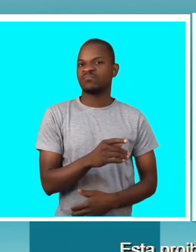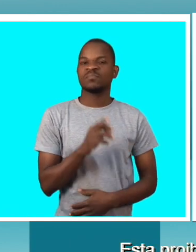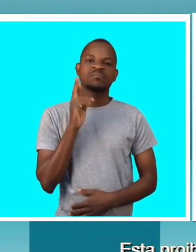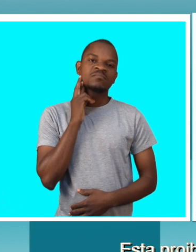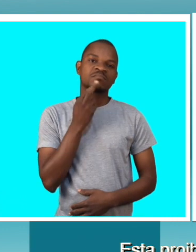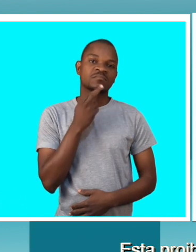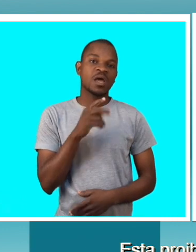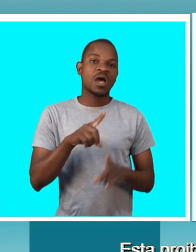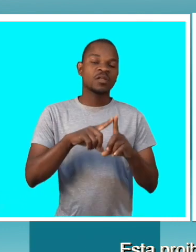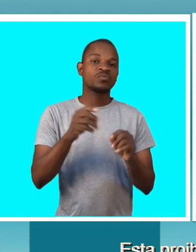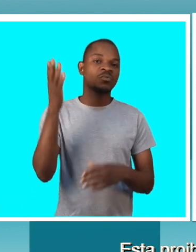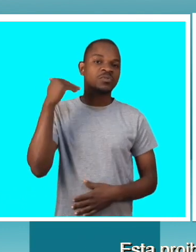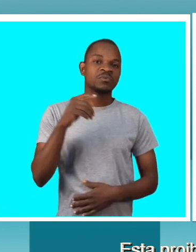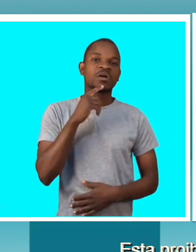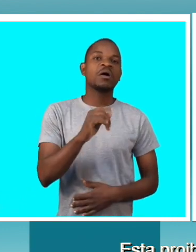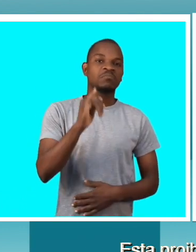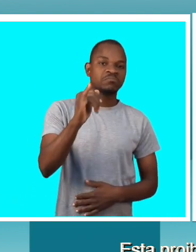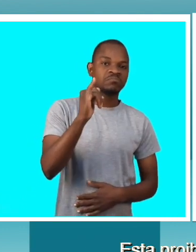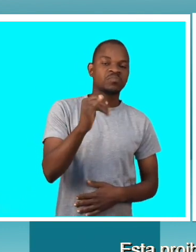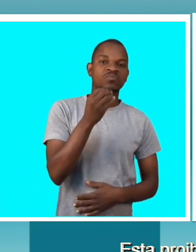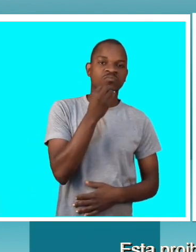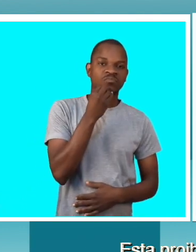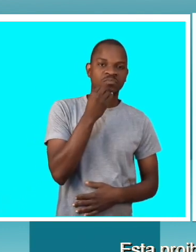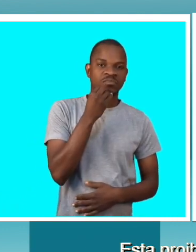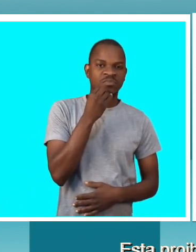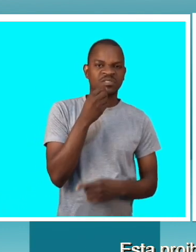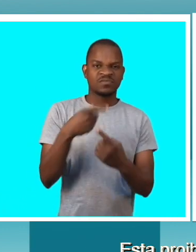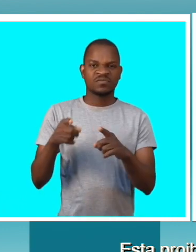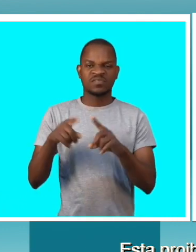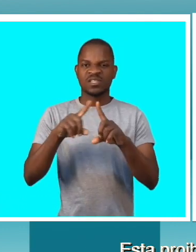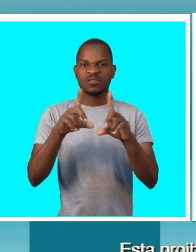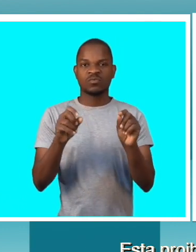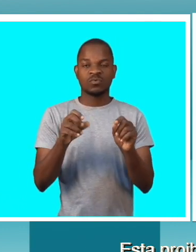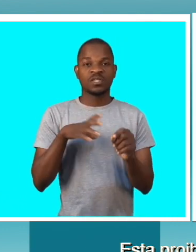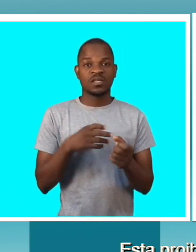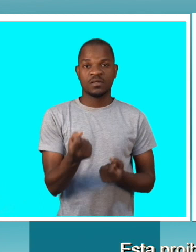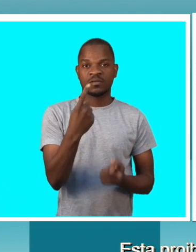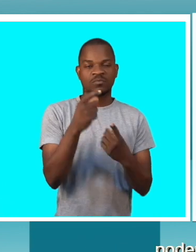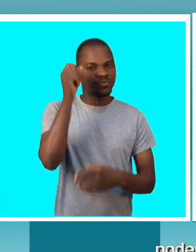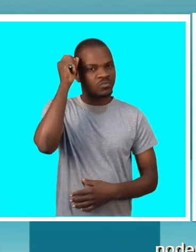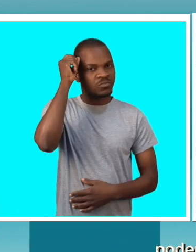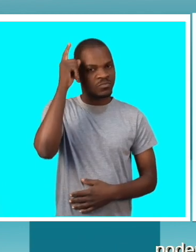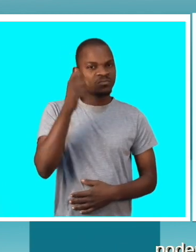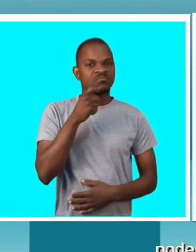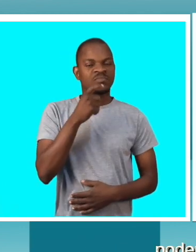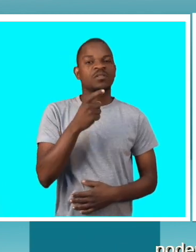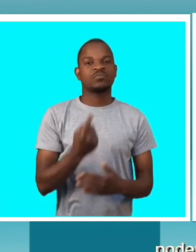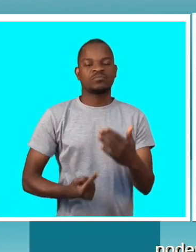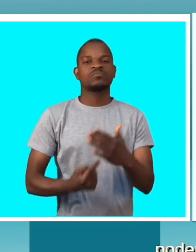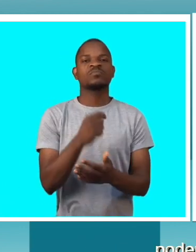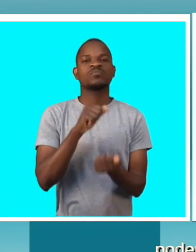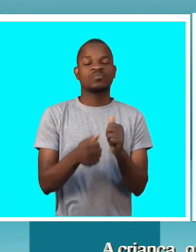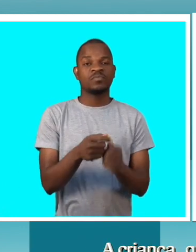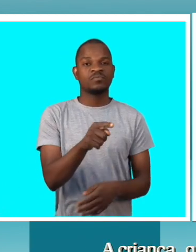proibição de alimentos, que é comum em algumas culturas na nossa sociedade, pode até agudizar o